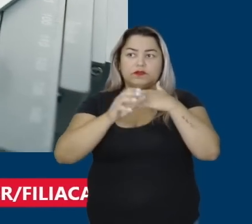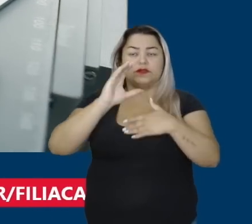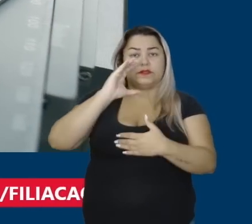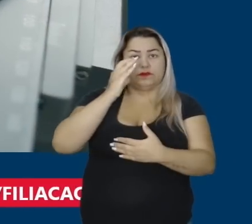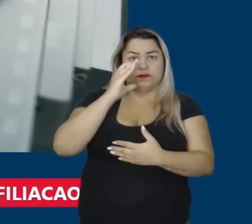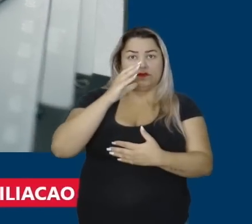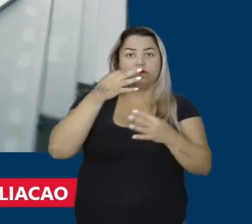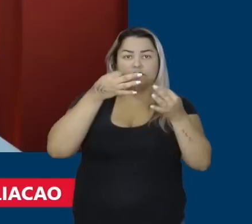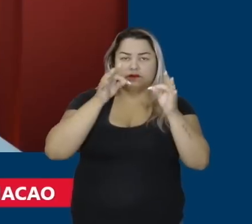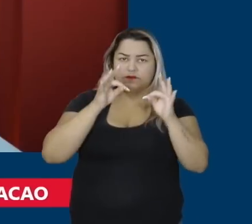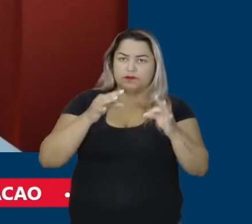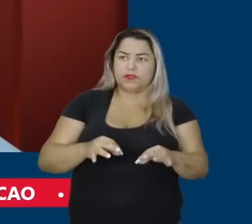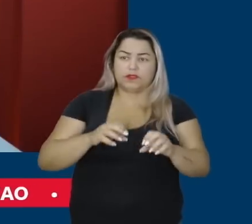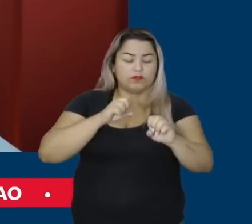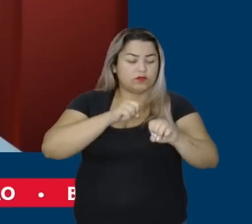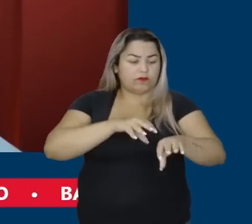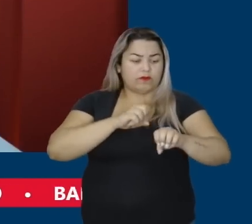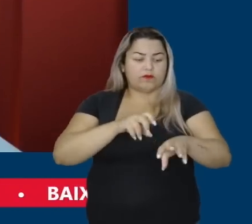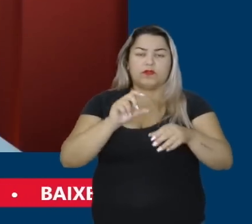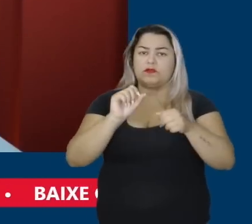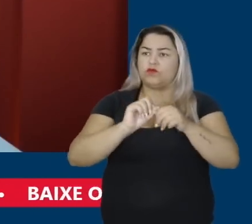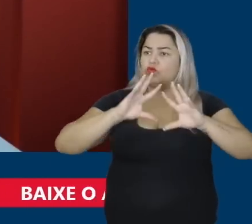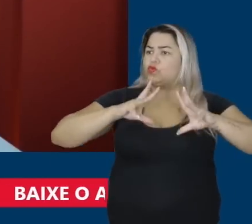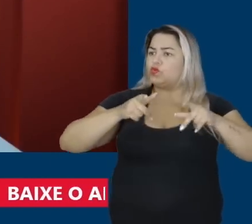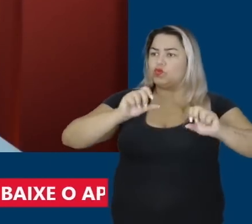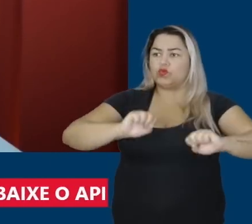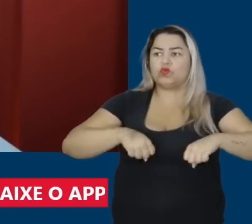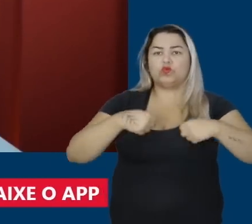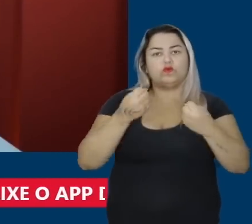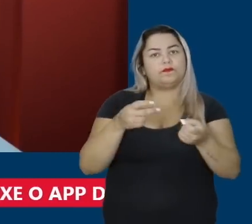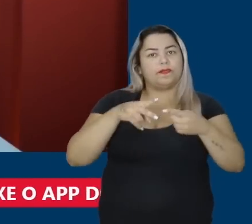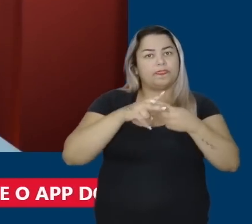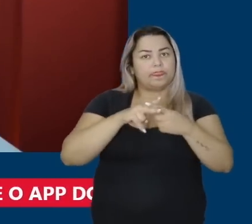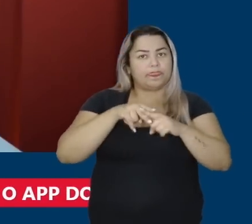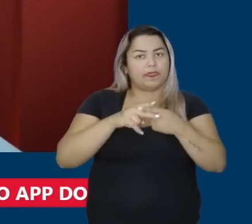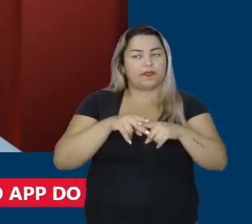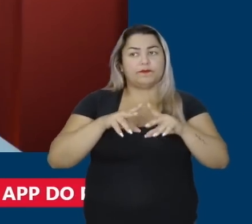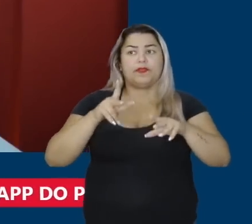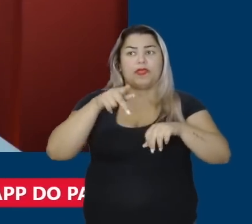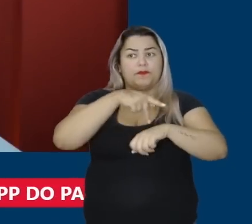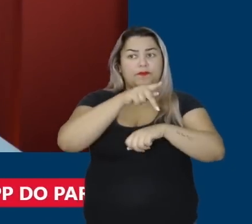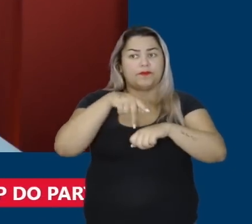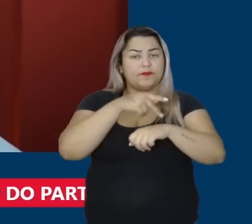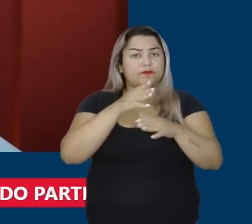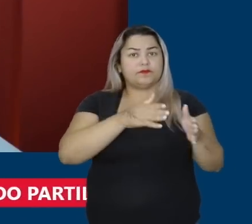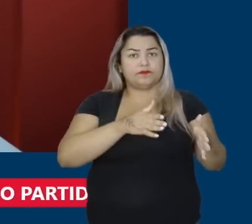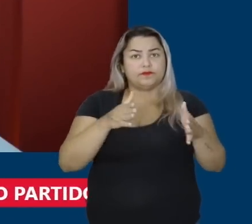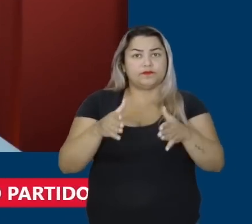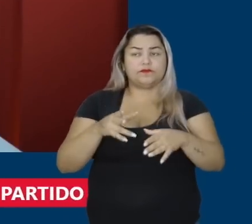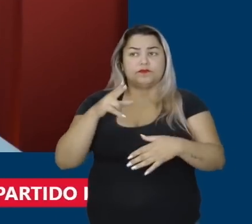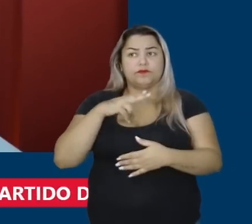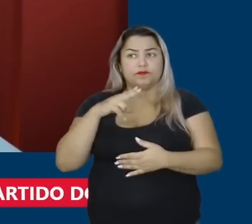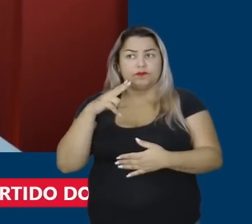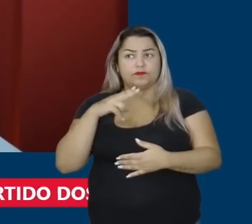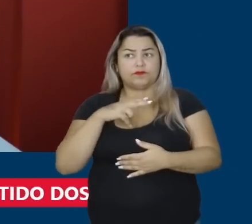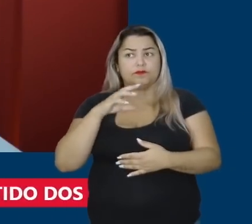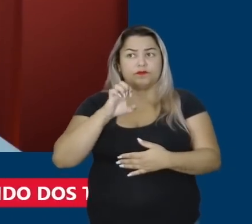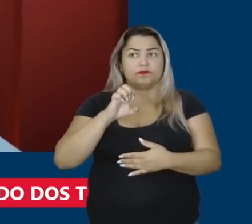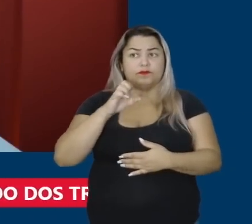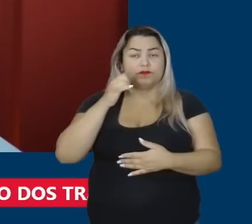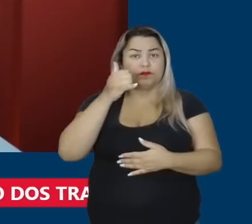e educação. Também faremos todos os esforços para corrigir os danos causados ao país no processo de privatização da